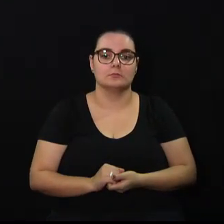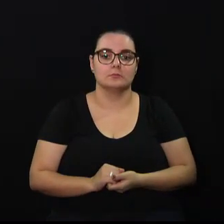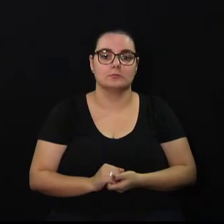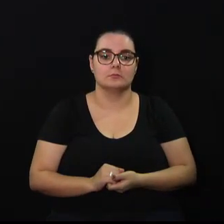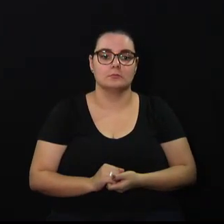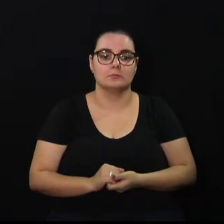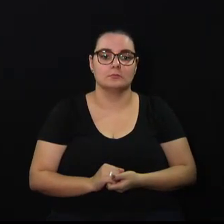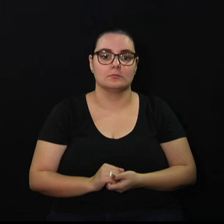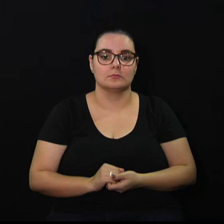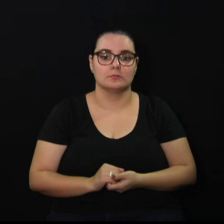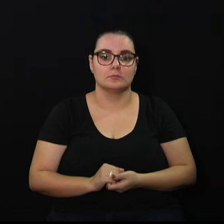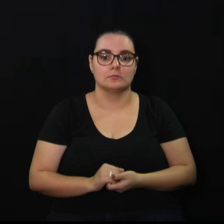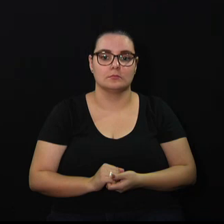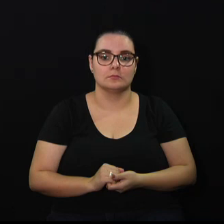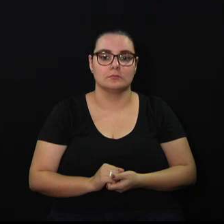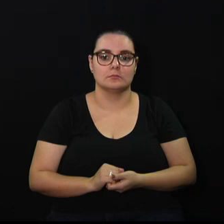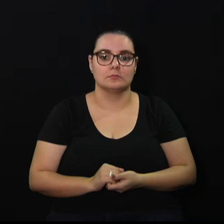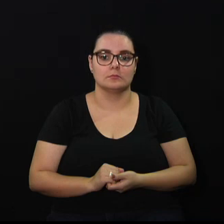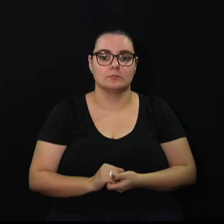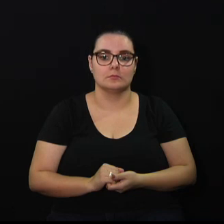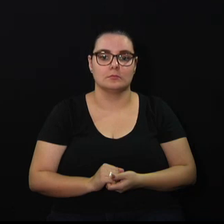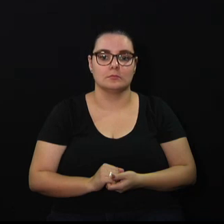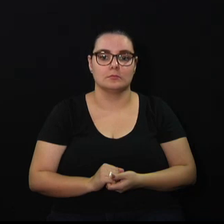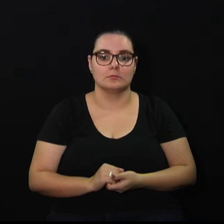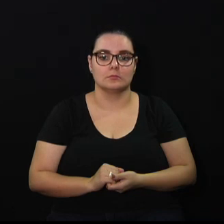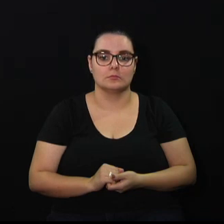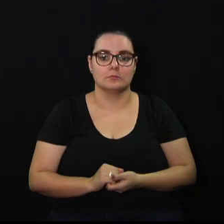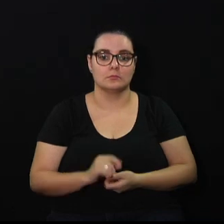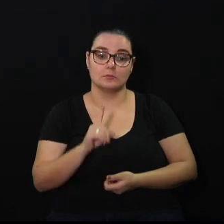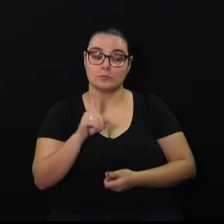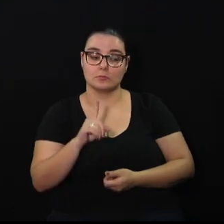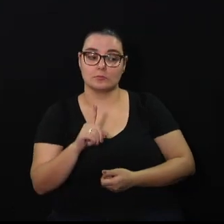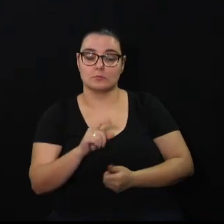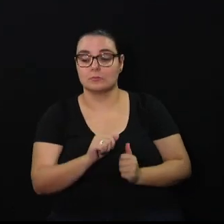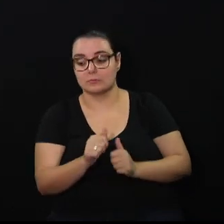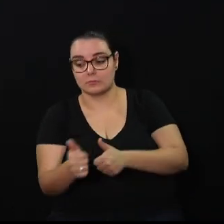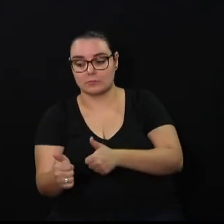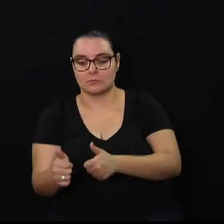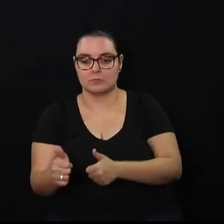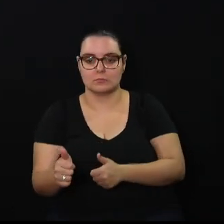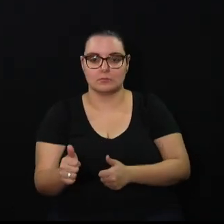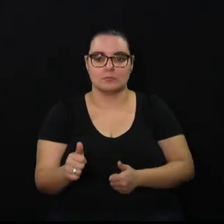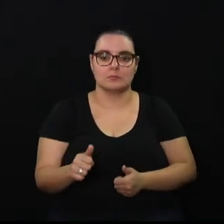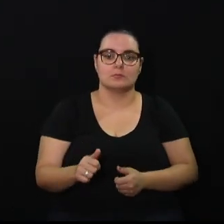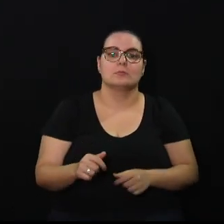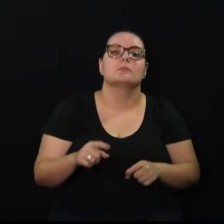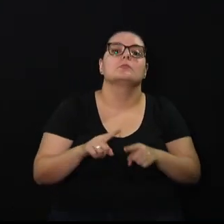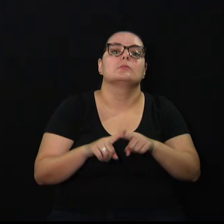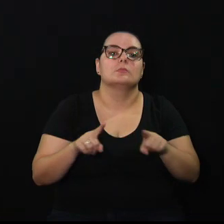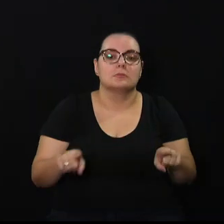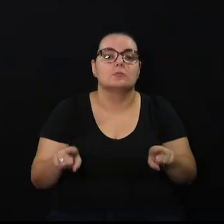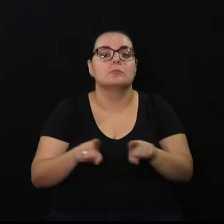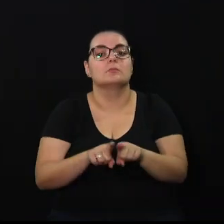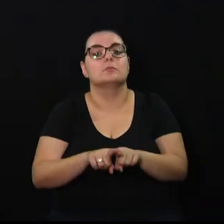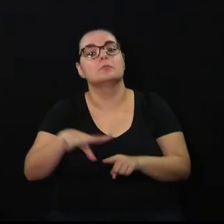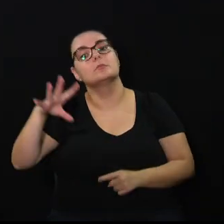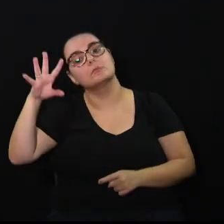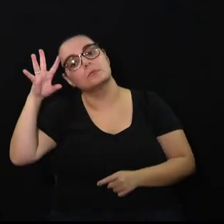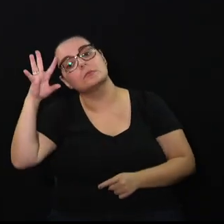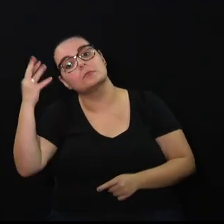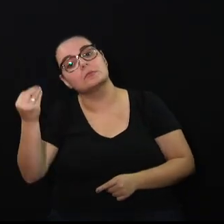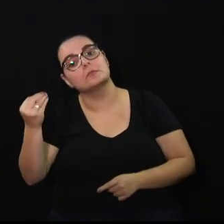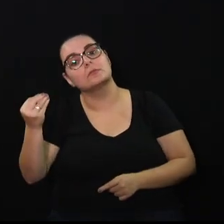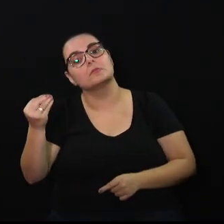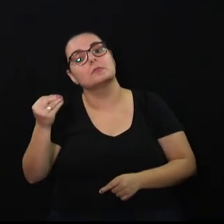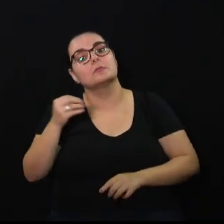além do mais né não é só seguir a instrução é também reconheceram a gente fala que é discriminar